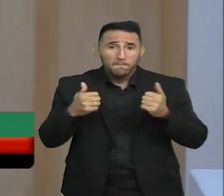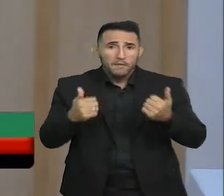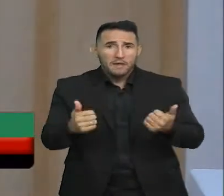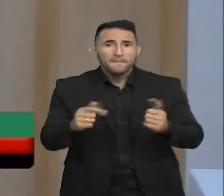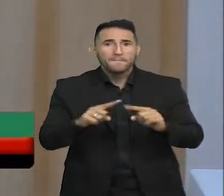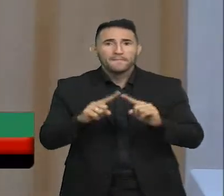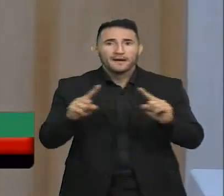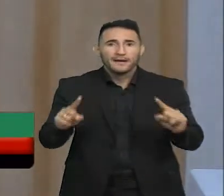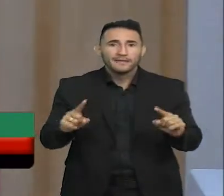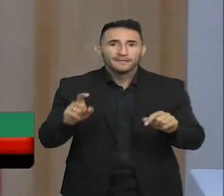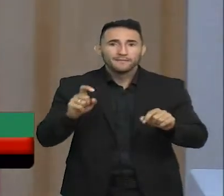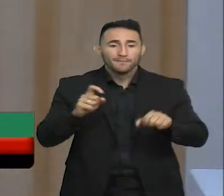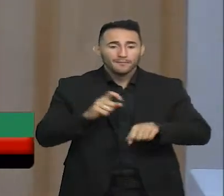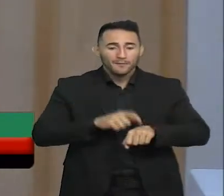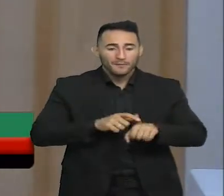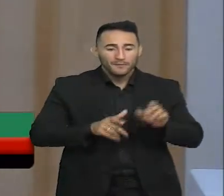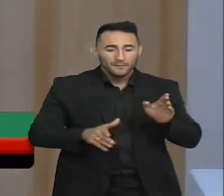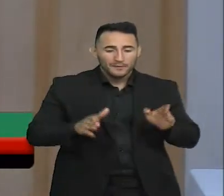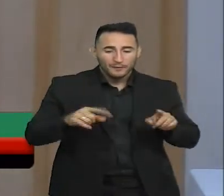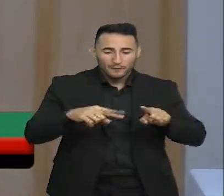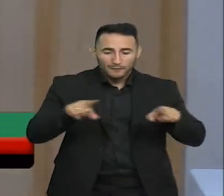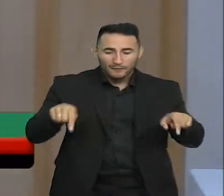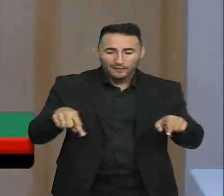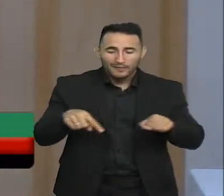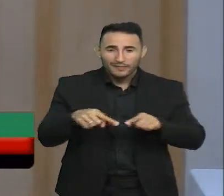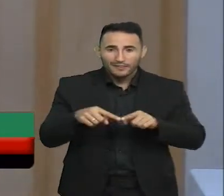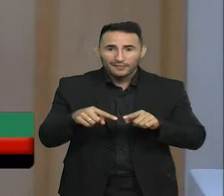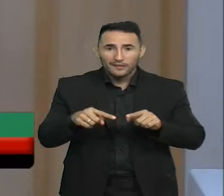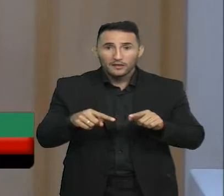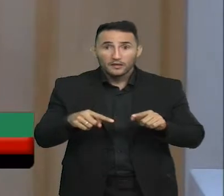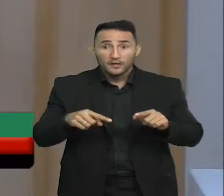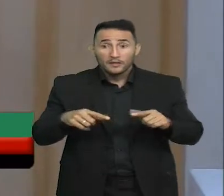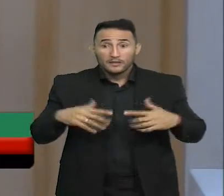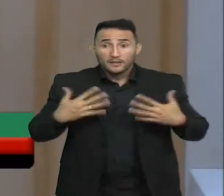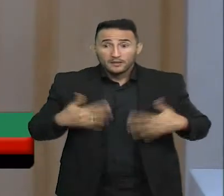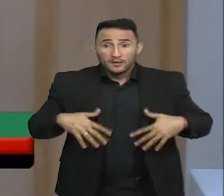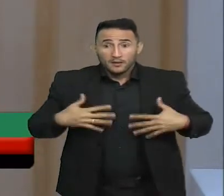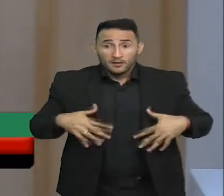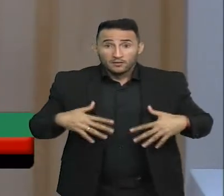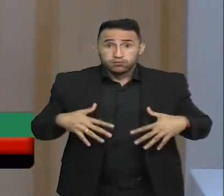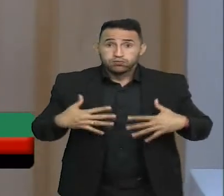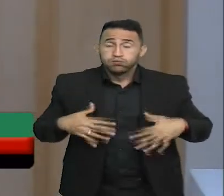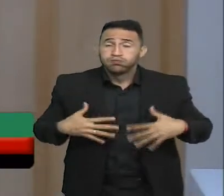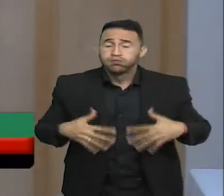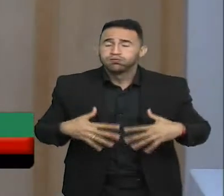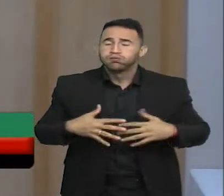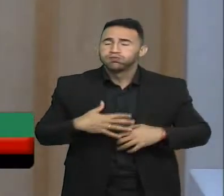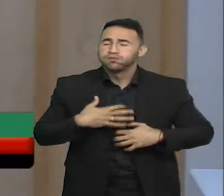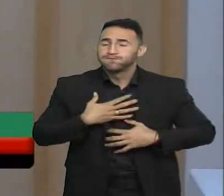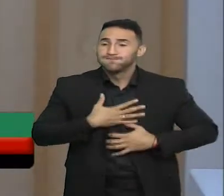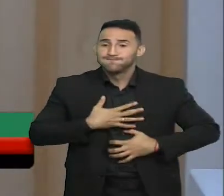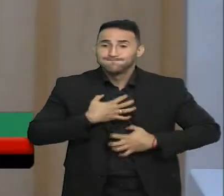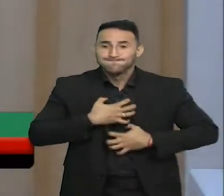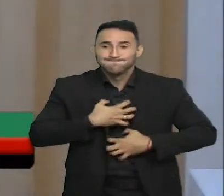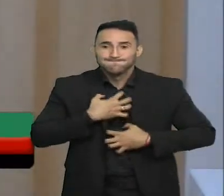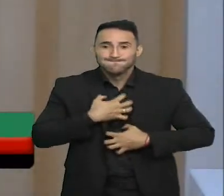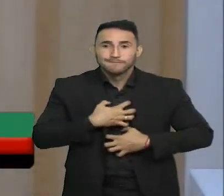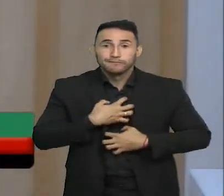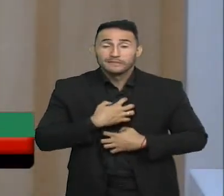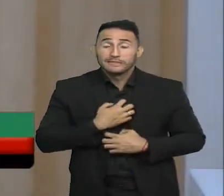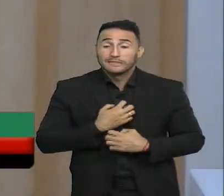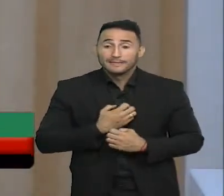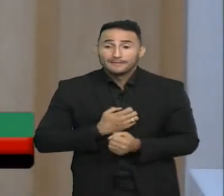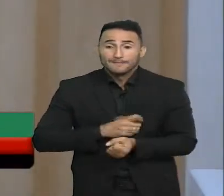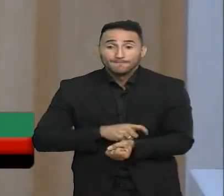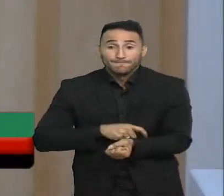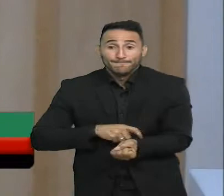pouco tensa quando tem muita gente misturada ainda, tá? Mas não é por mal. É justamente por